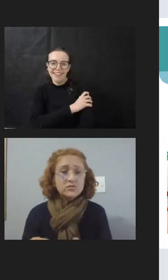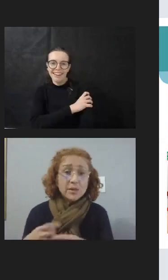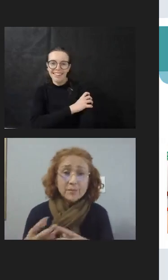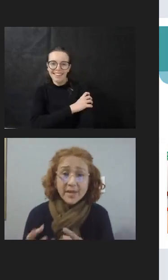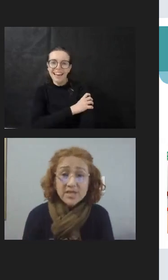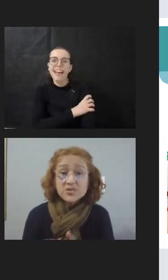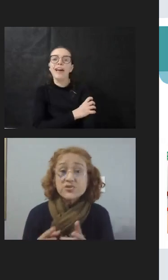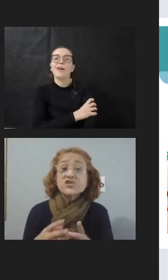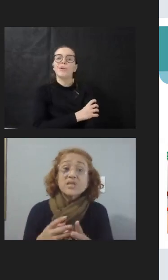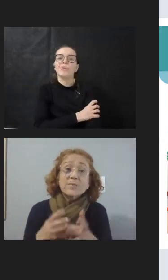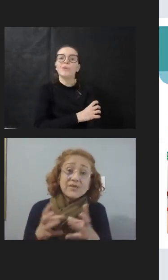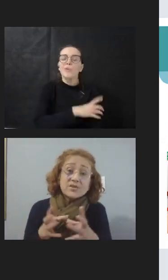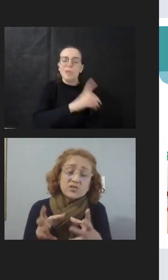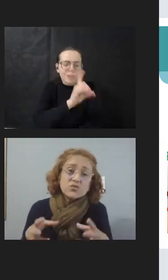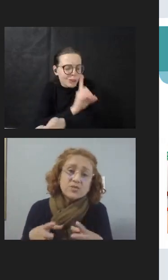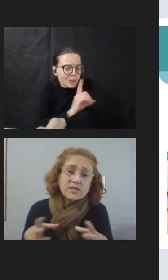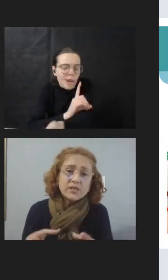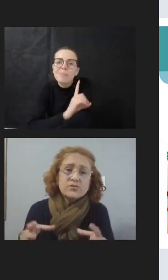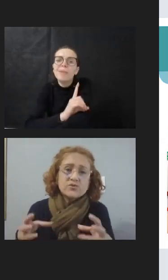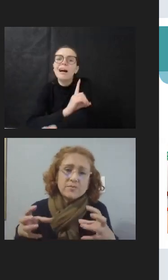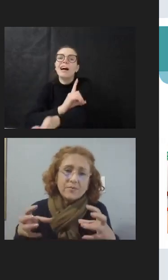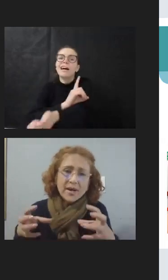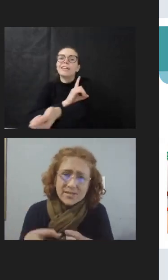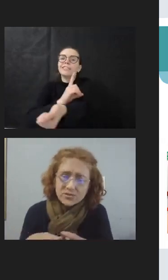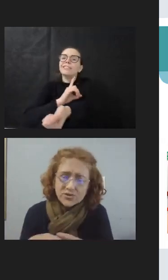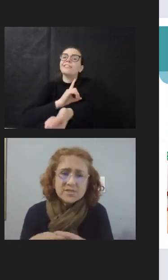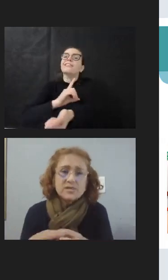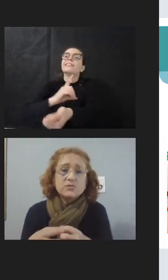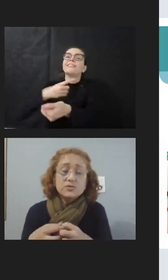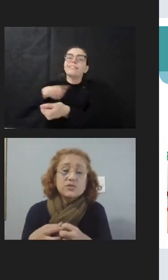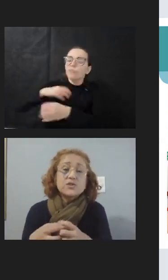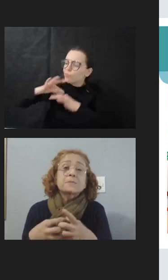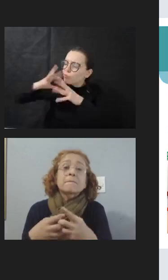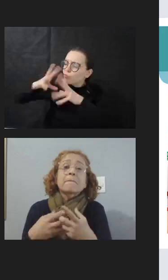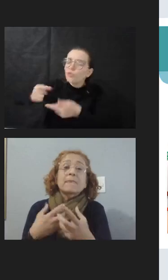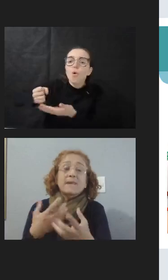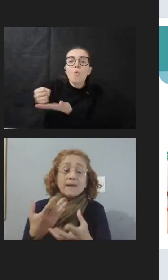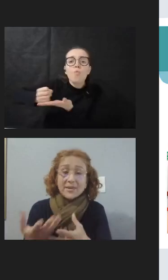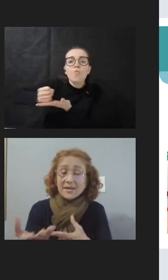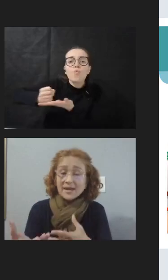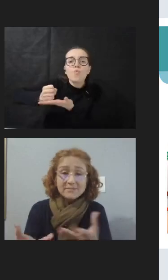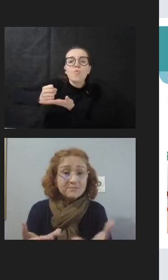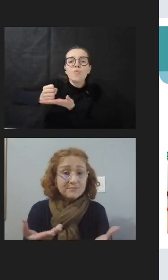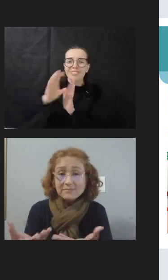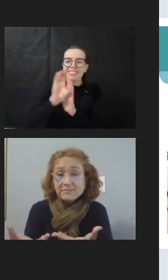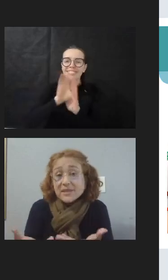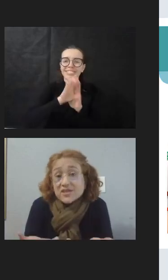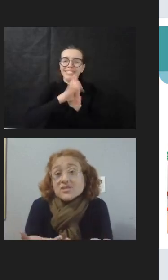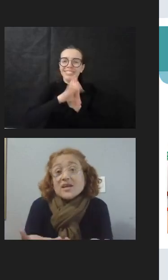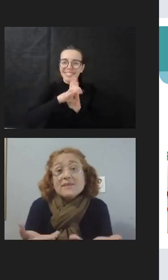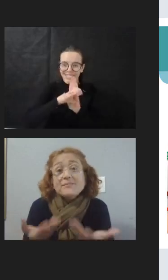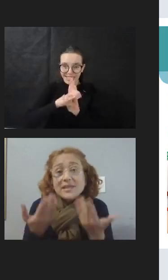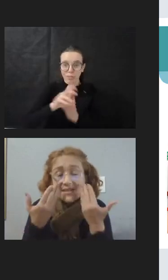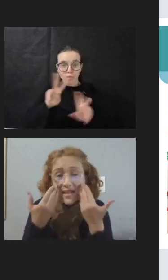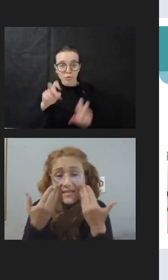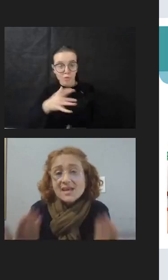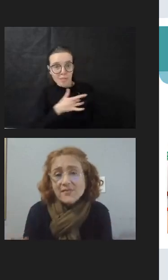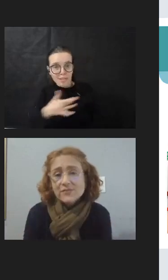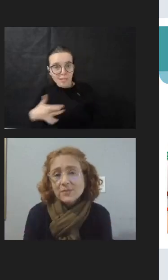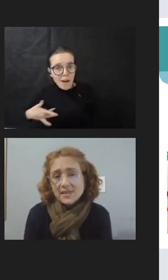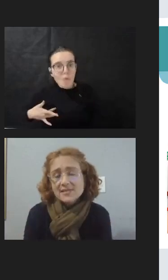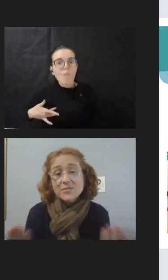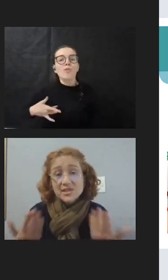questão do diabetes. Então, a gente trabalhava esses conceitos básicos de saúde para para